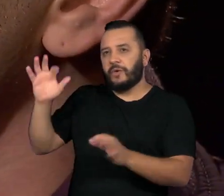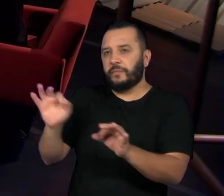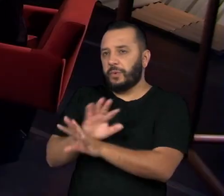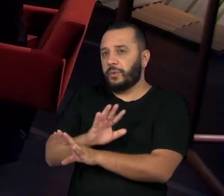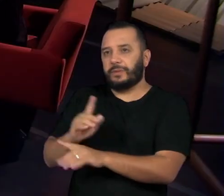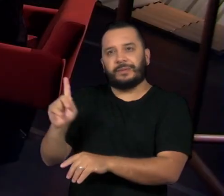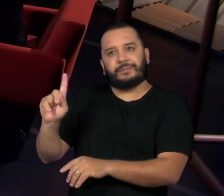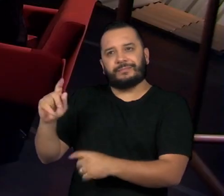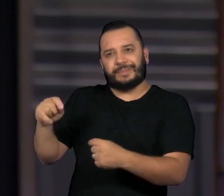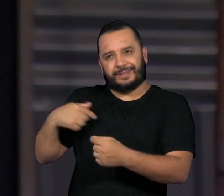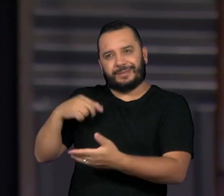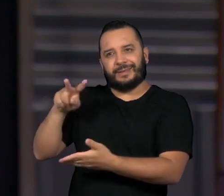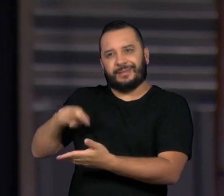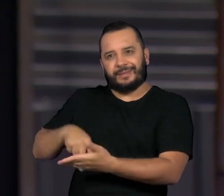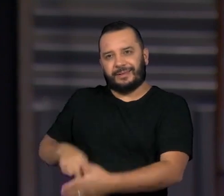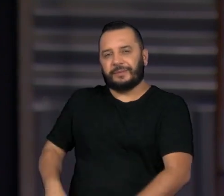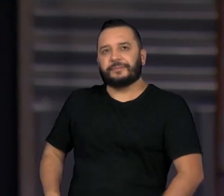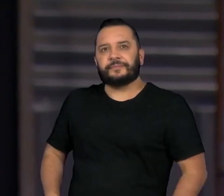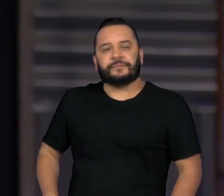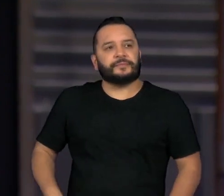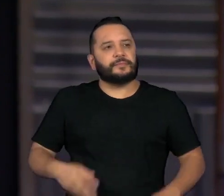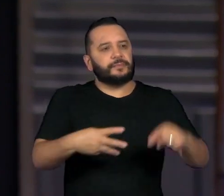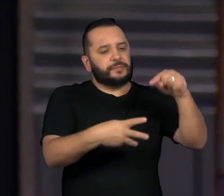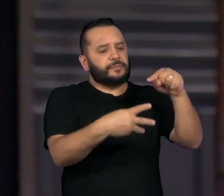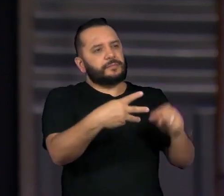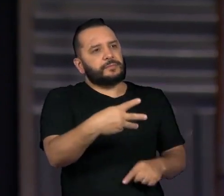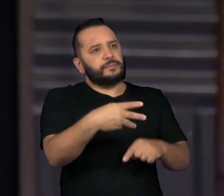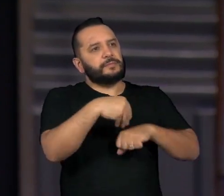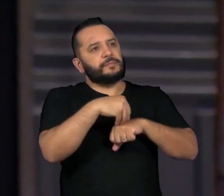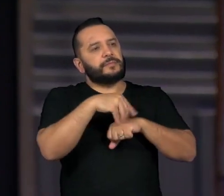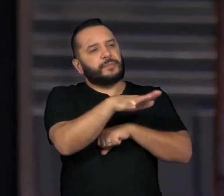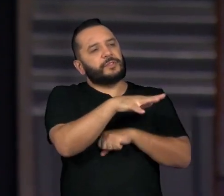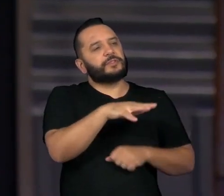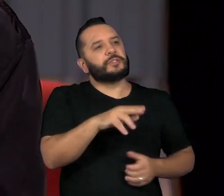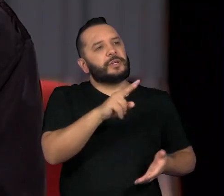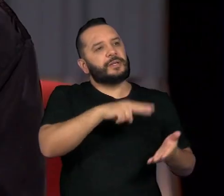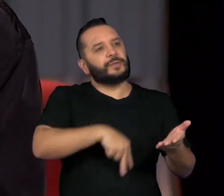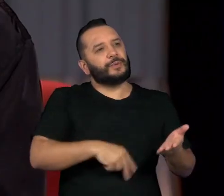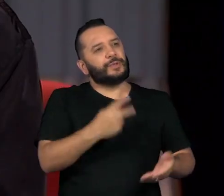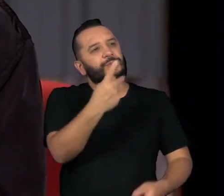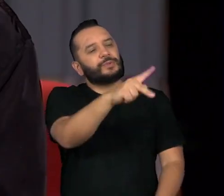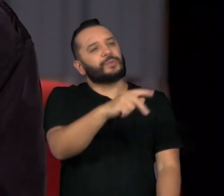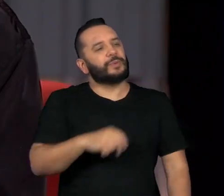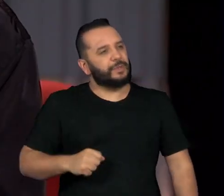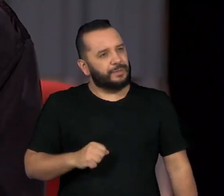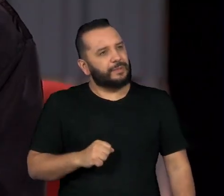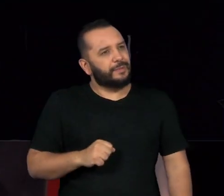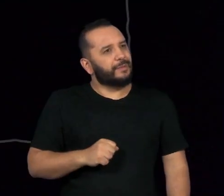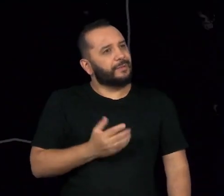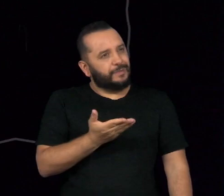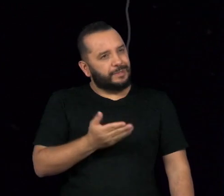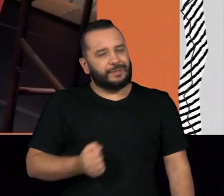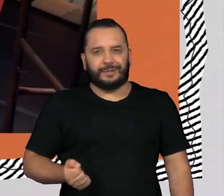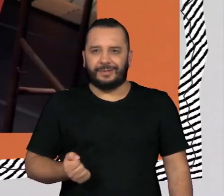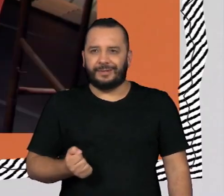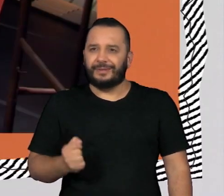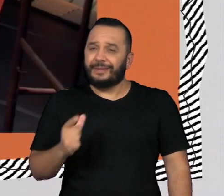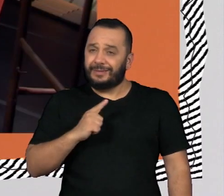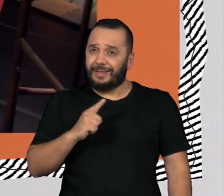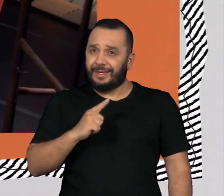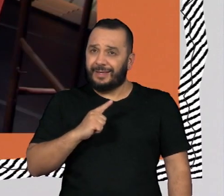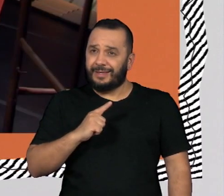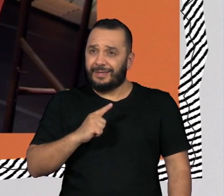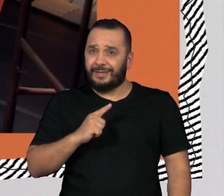ler. Quero 3 dicas de leitura de Itamar Vieira Júnior. Olha que luxo as dicas. Um livro que eu